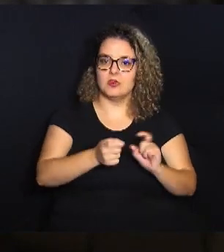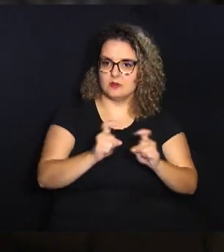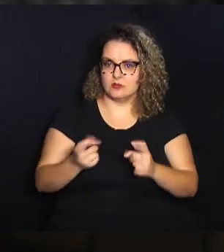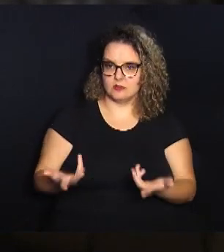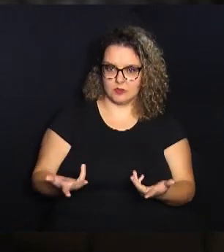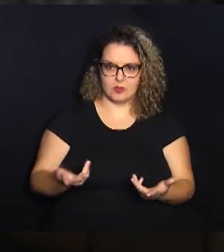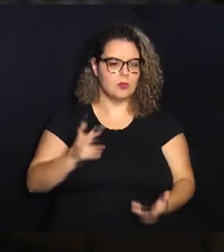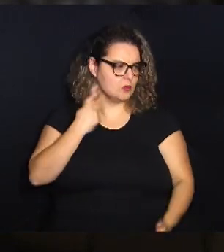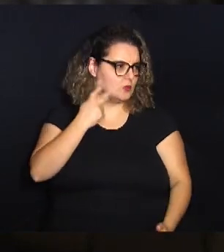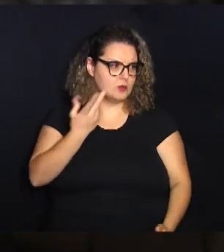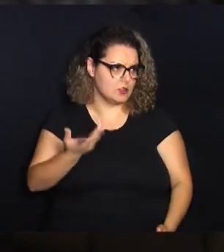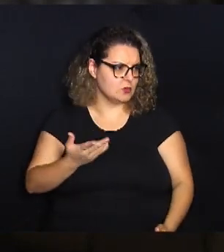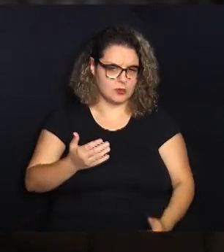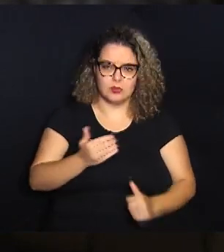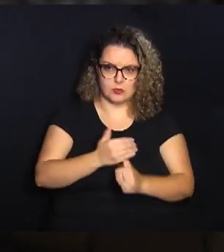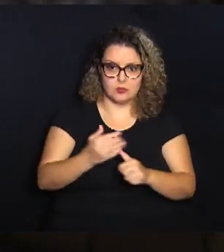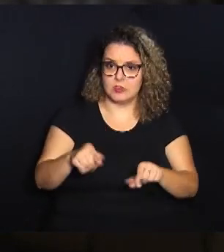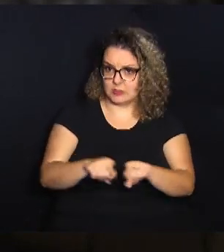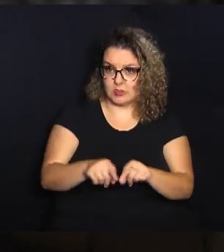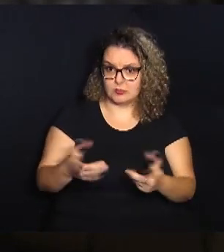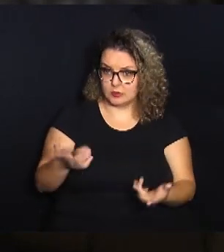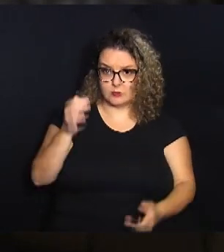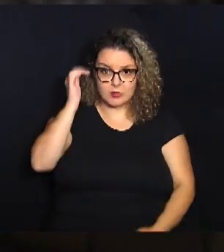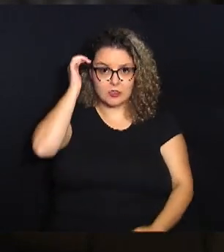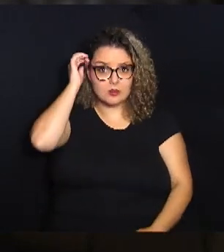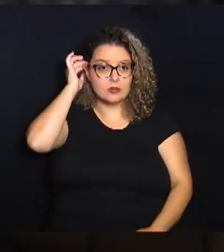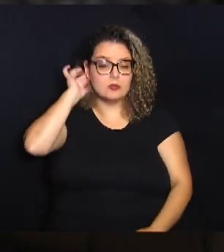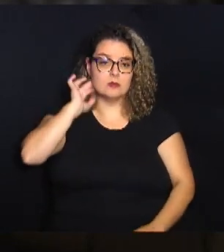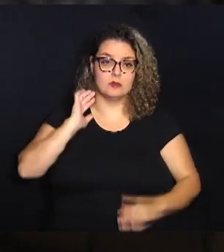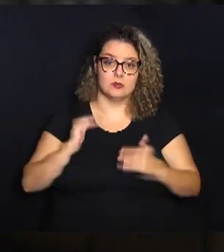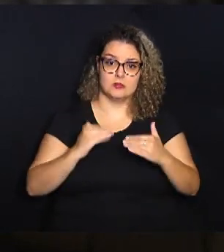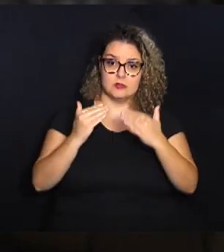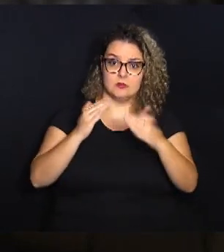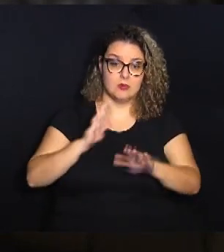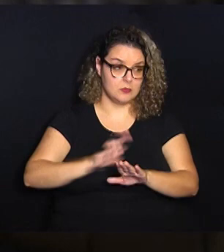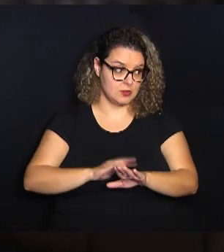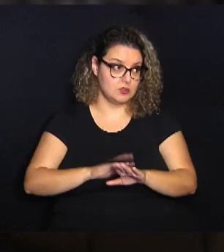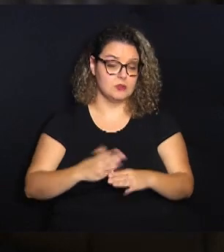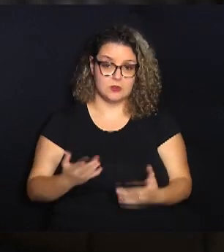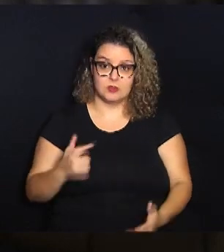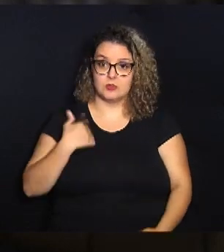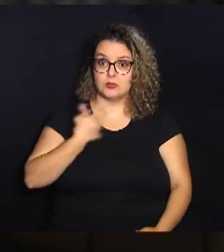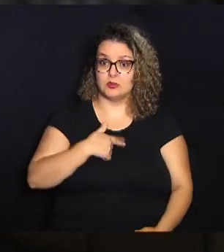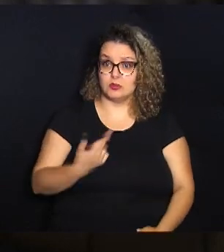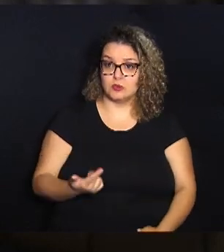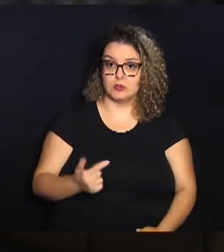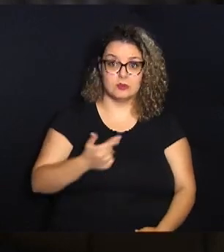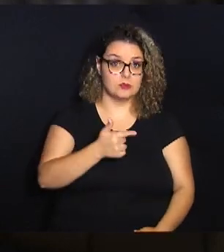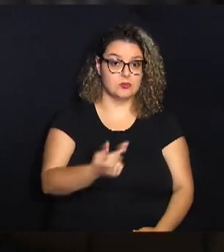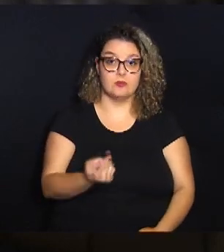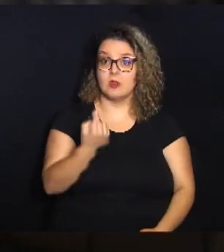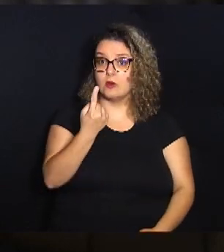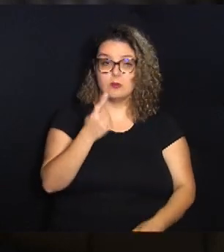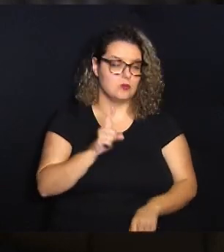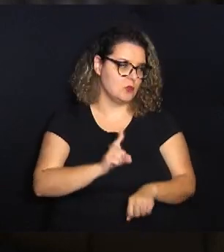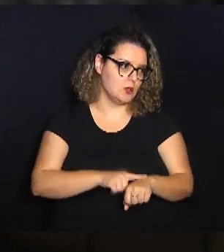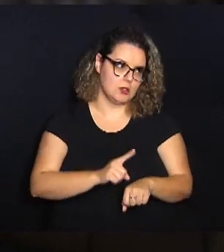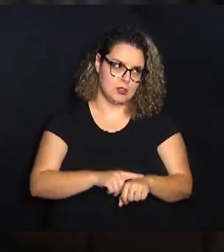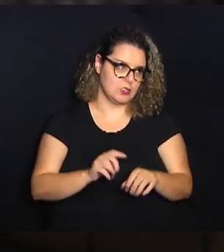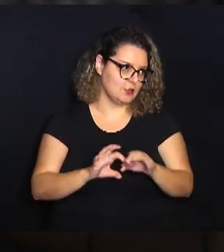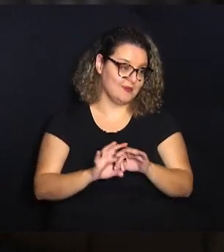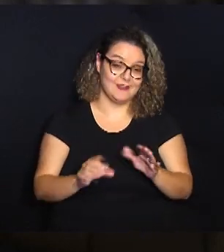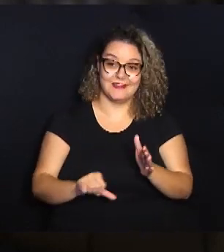os vereadores do mandato também desenvolvem atividades, nós não tivemos um horário disponível nesse